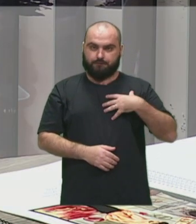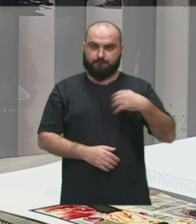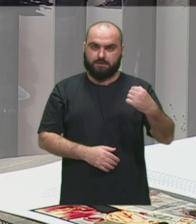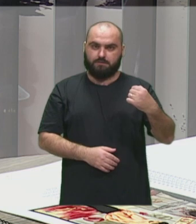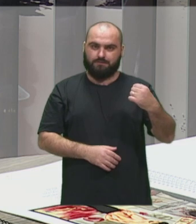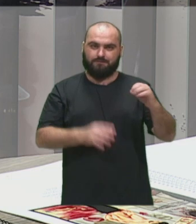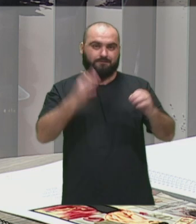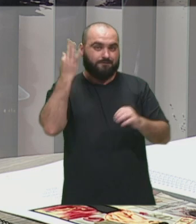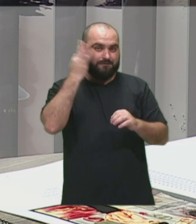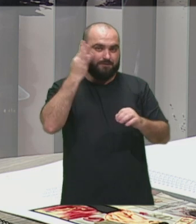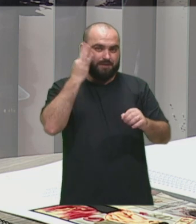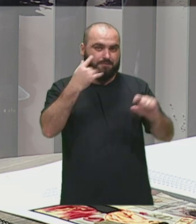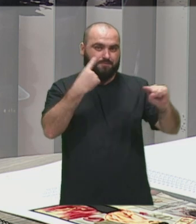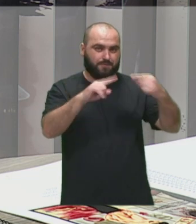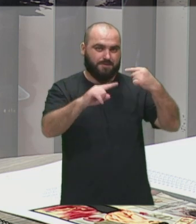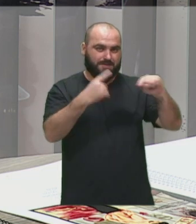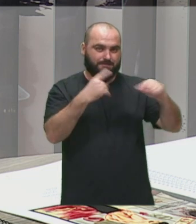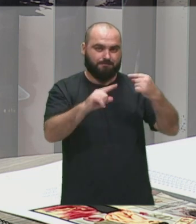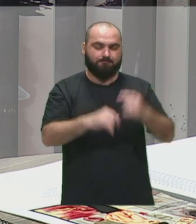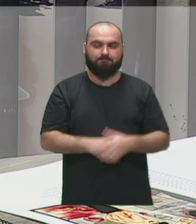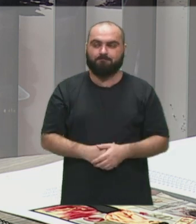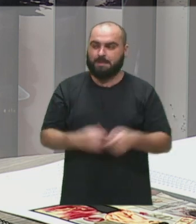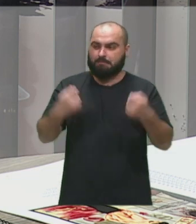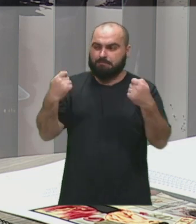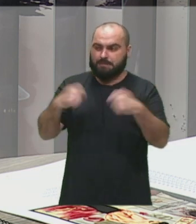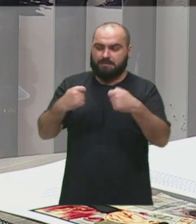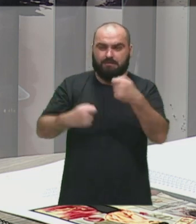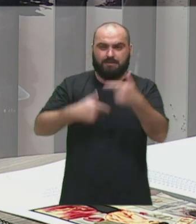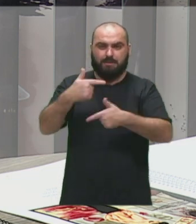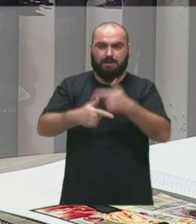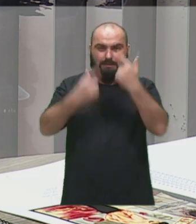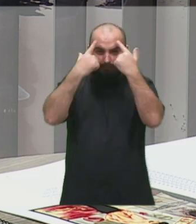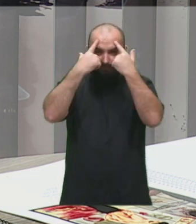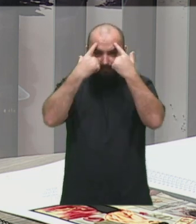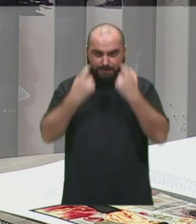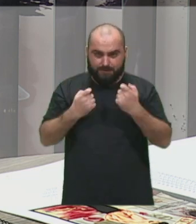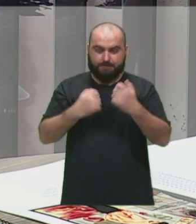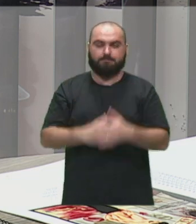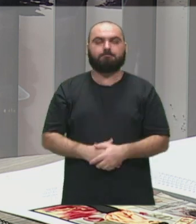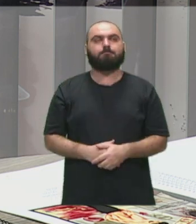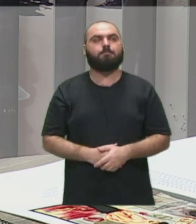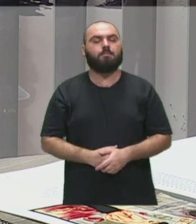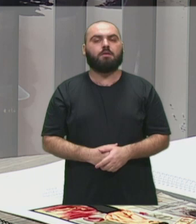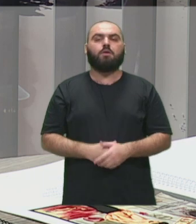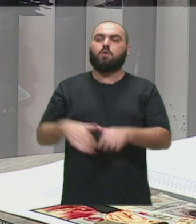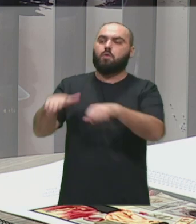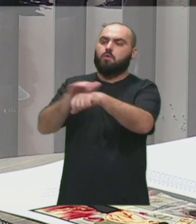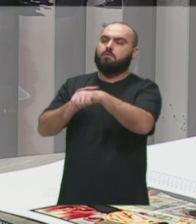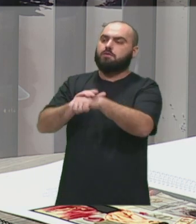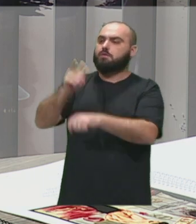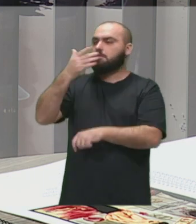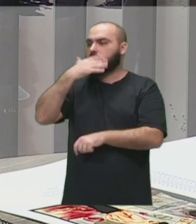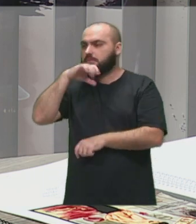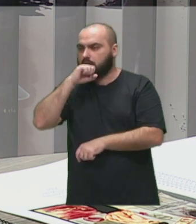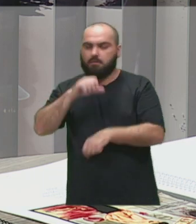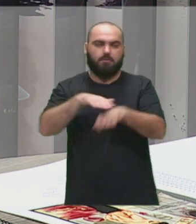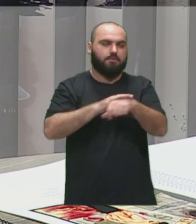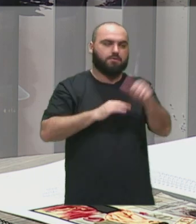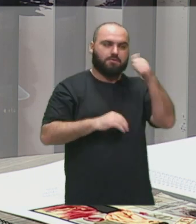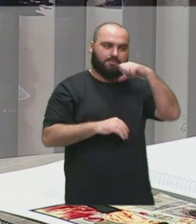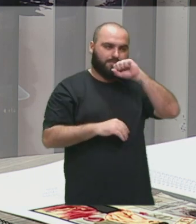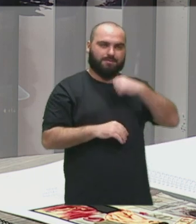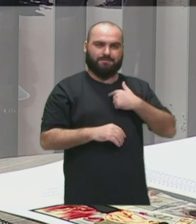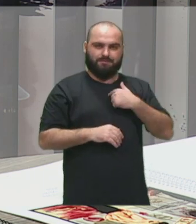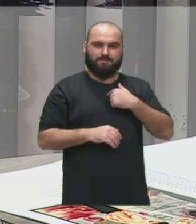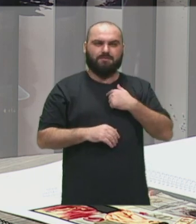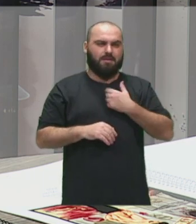música e ela precisava fazer um trabalho sobre violência. E ela falou com ele e comigo, mãe, tu grava um depoimento